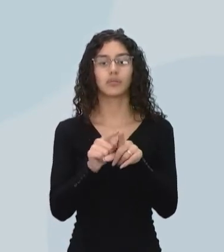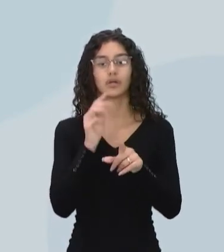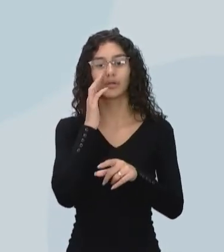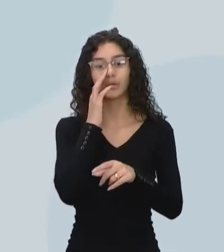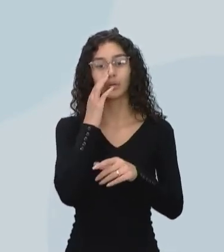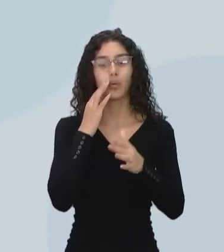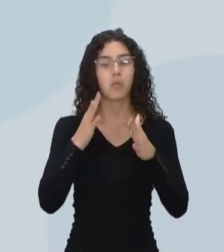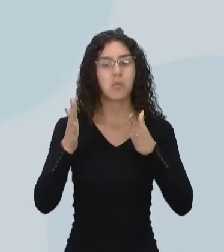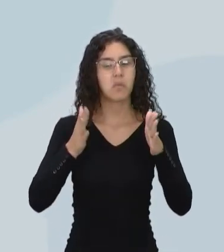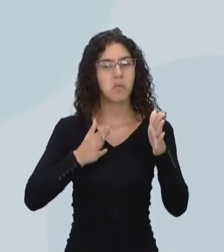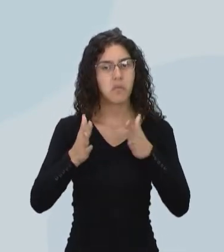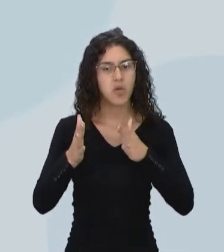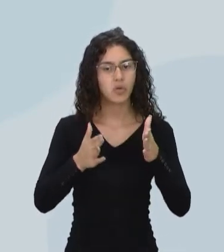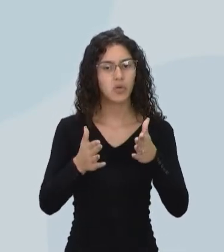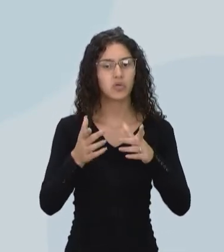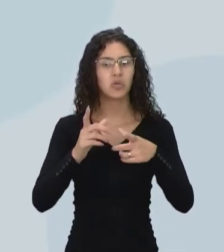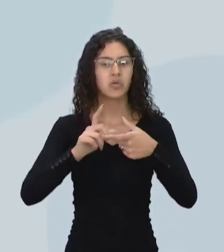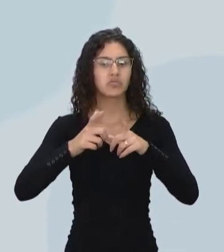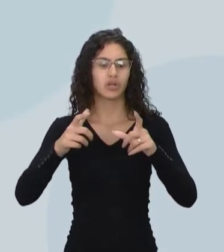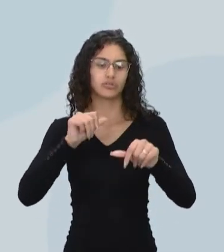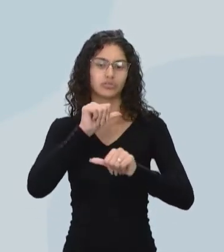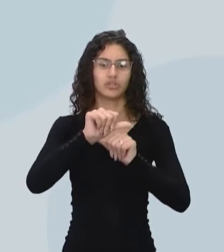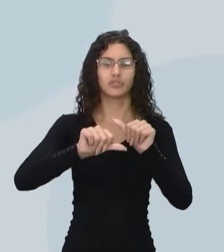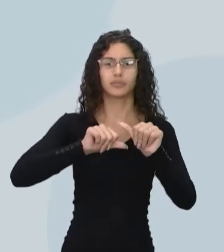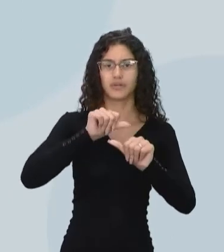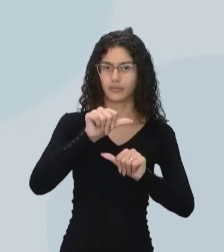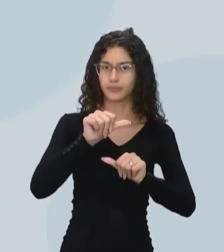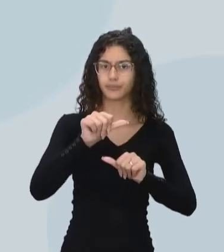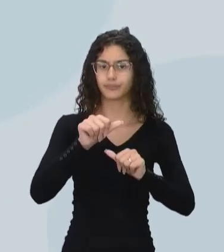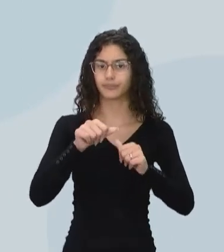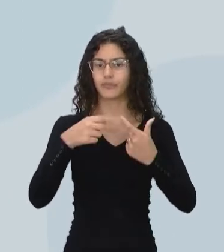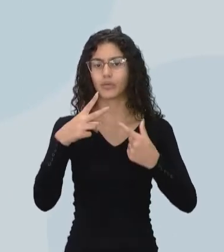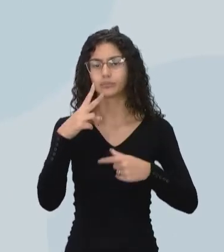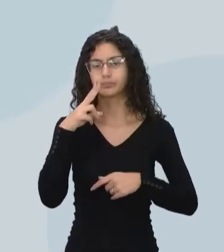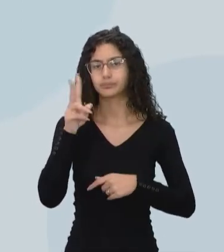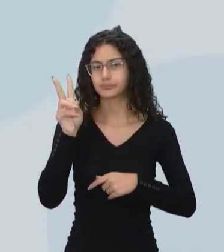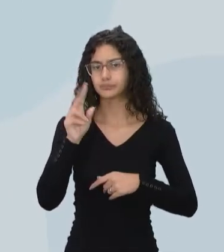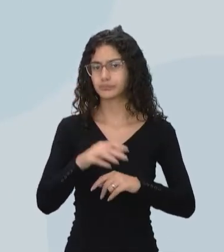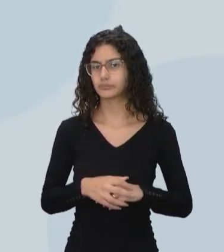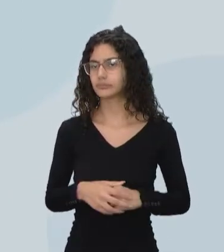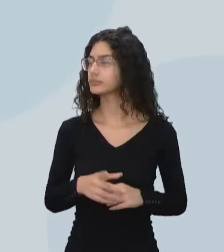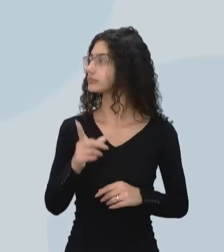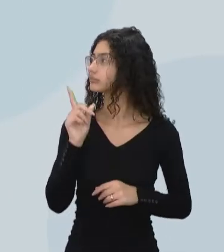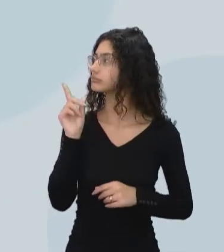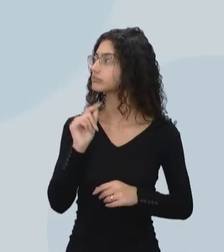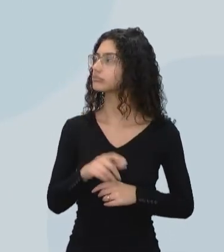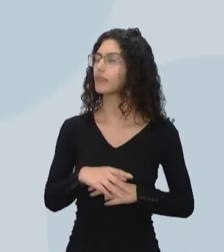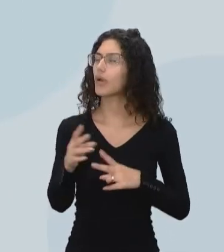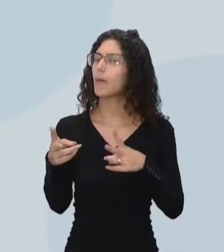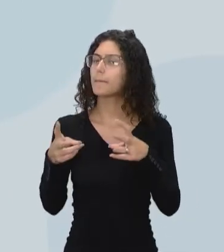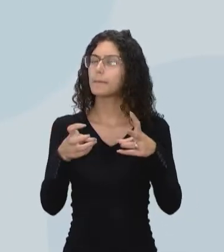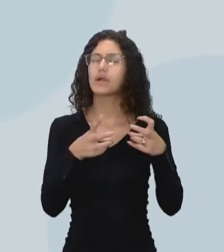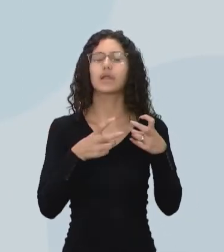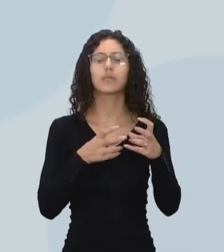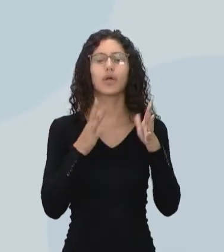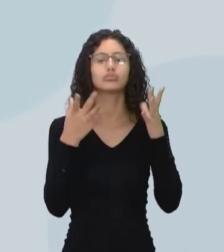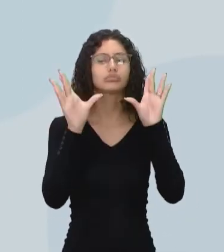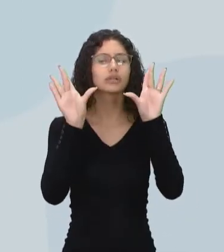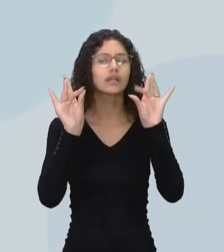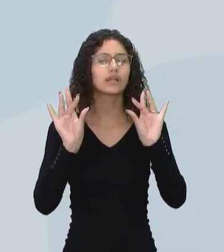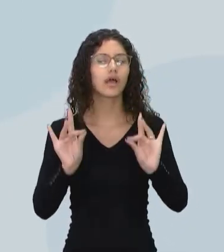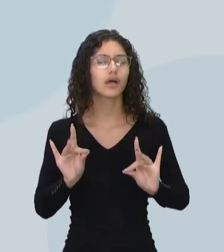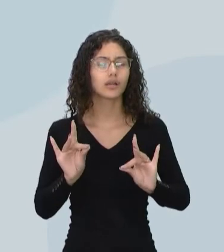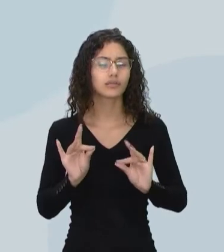um período de grandes transformações. Olhem essa imagem aqui e vocês vão perceber alguns